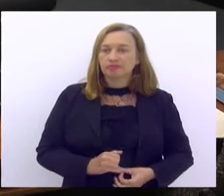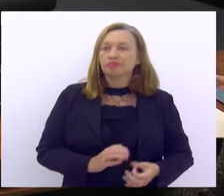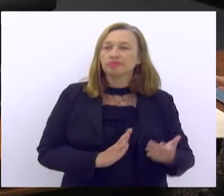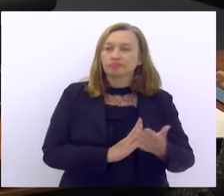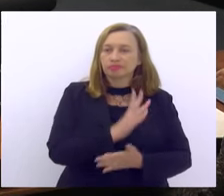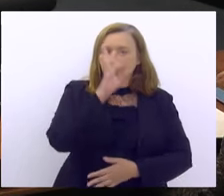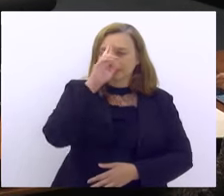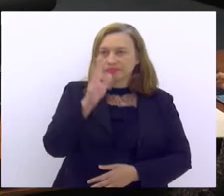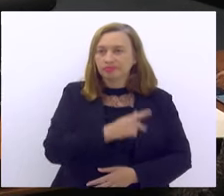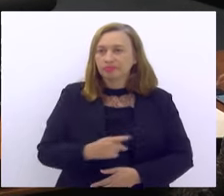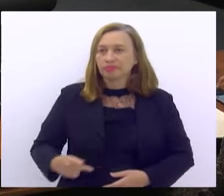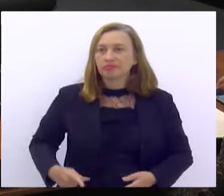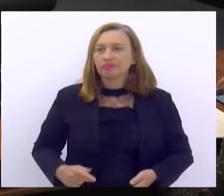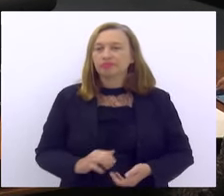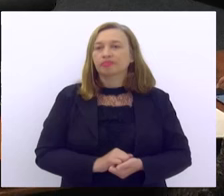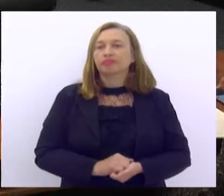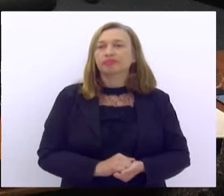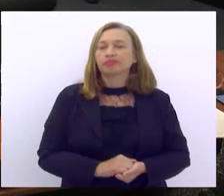Favorável, presidente.